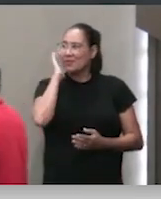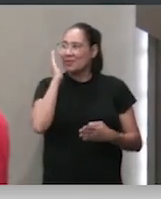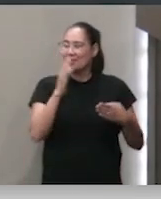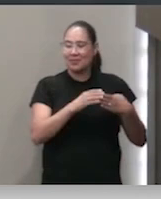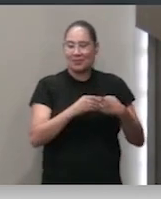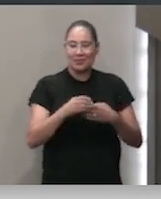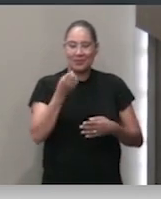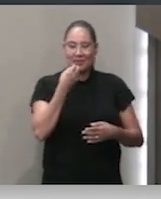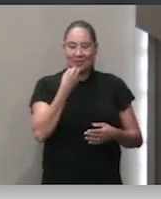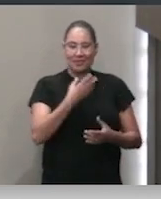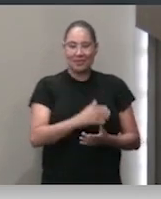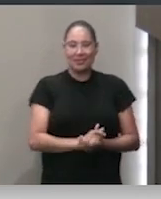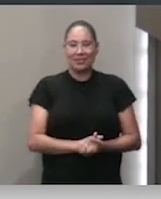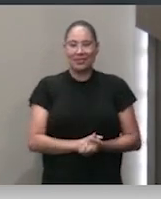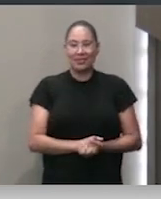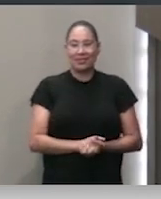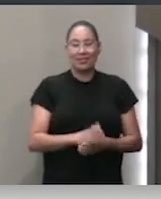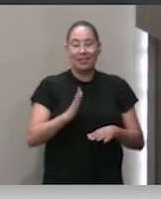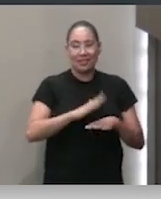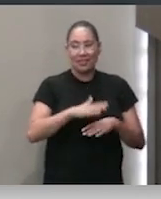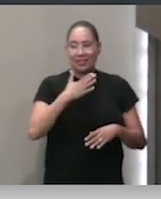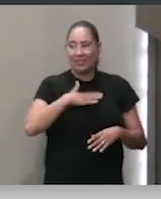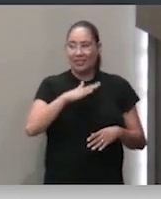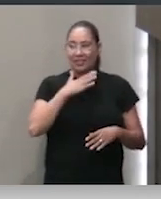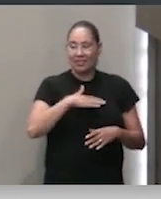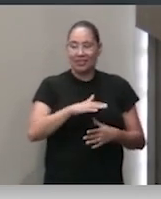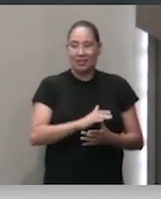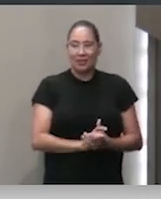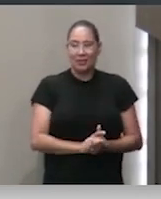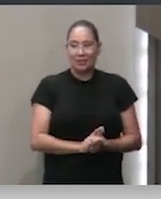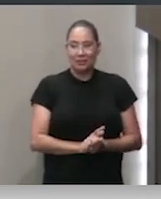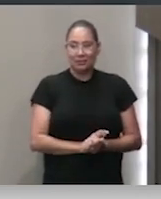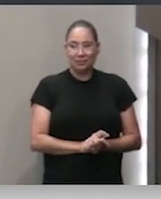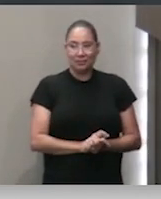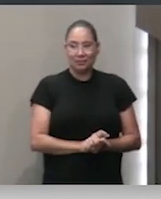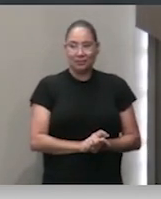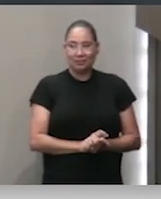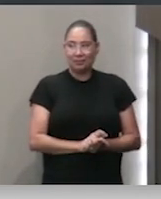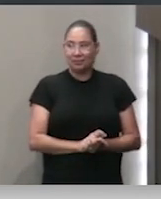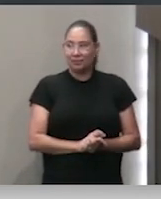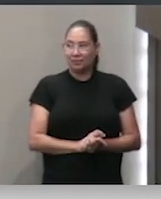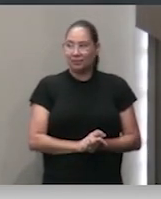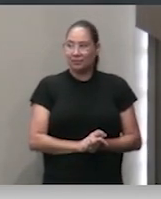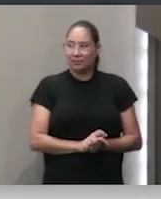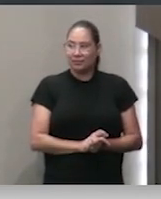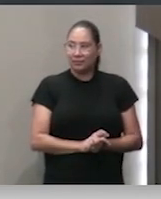bem. Espero que o senhor esteja mais calmo, hein, meu nobre. Né?